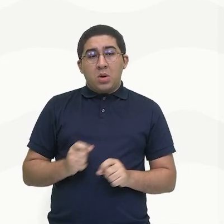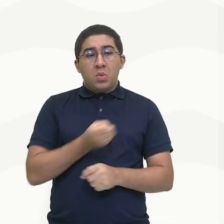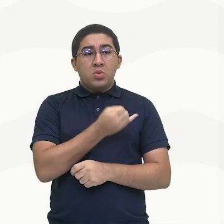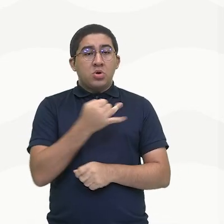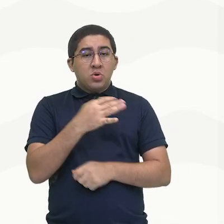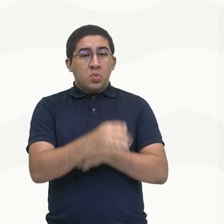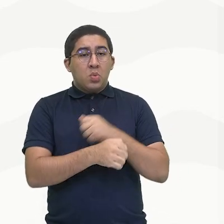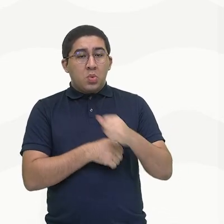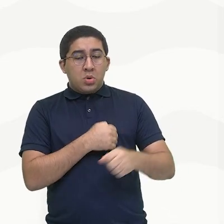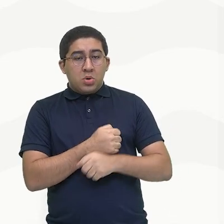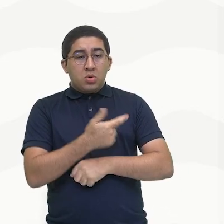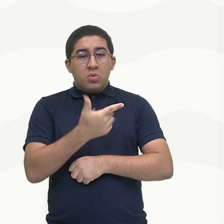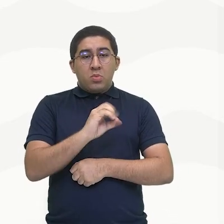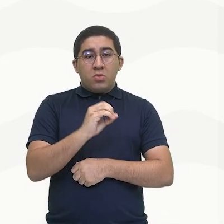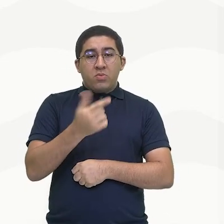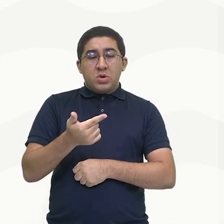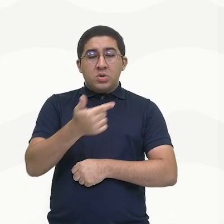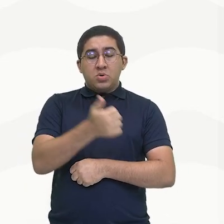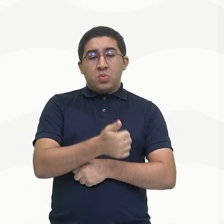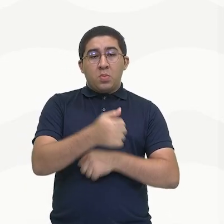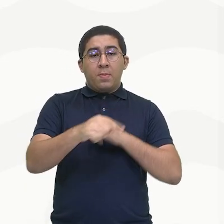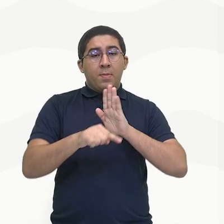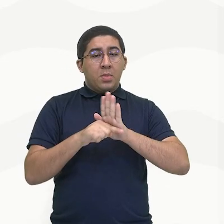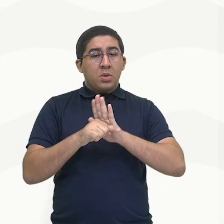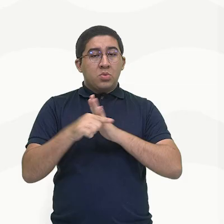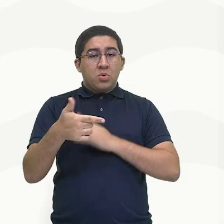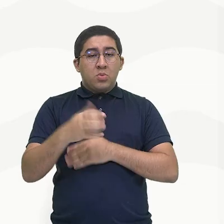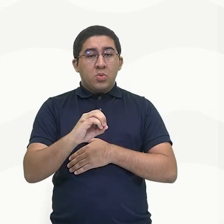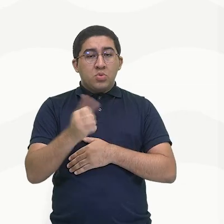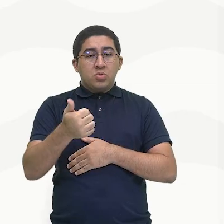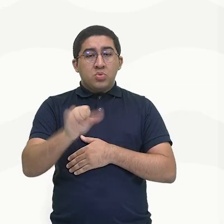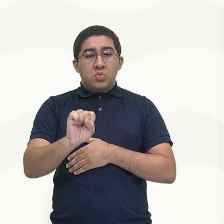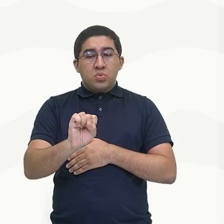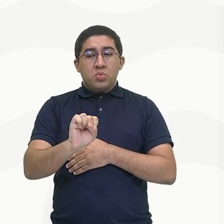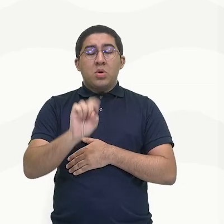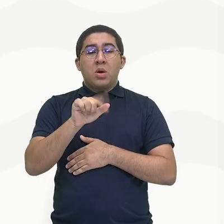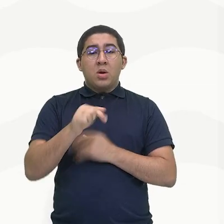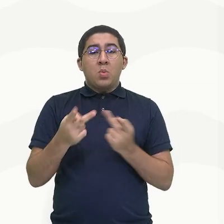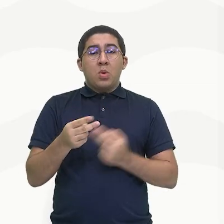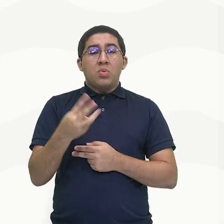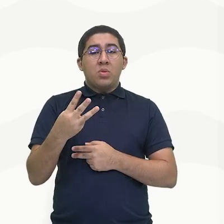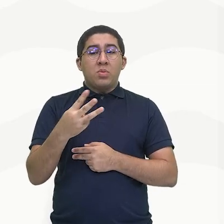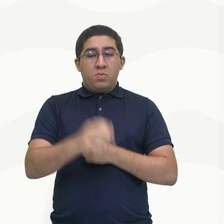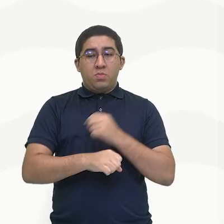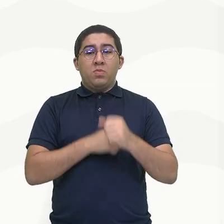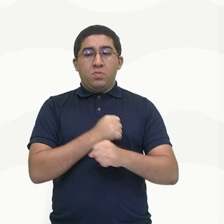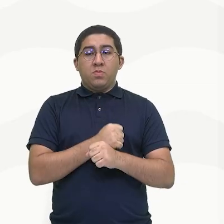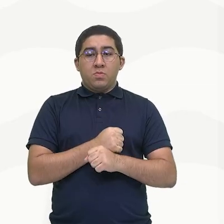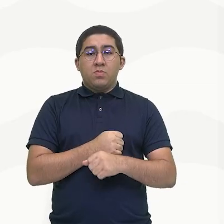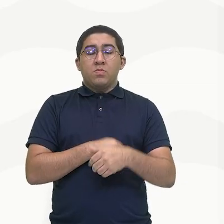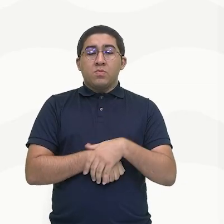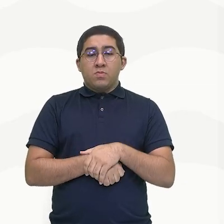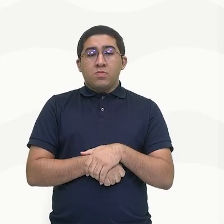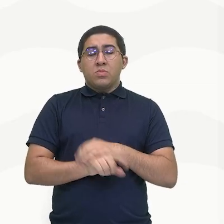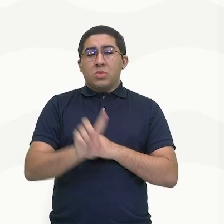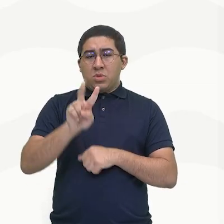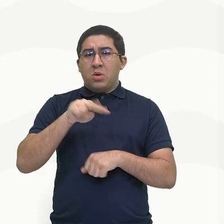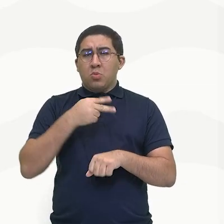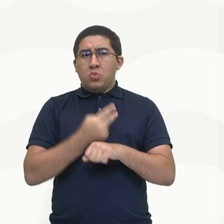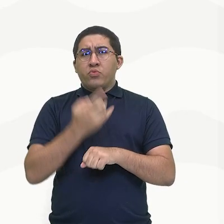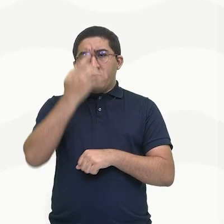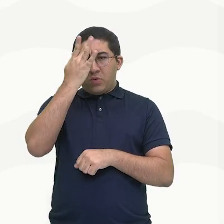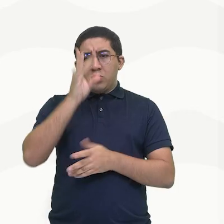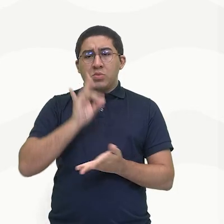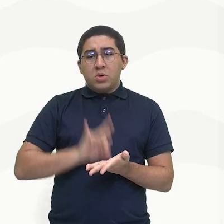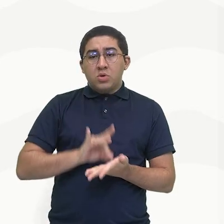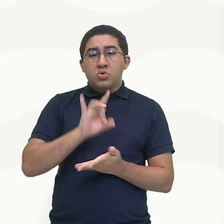anos, né? 2021 menos 2018, que é igual a 3 anos. Aí depois facilita, né, professora